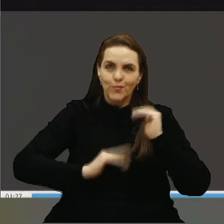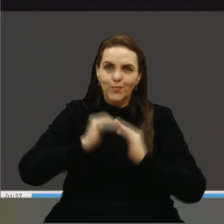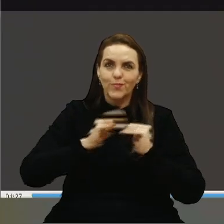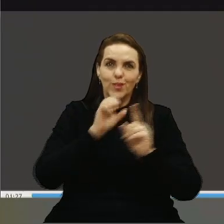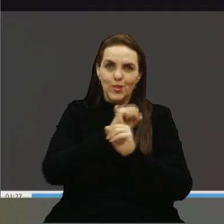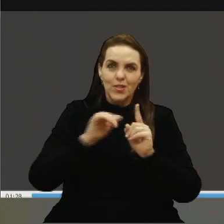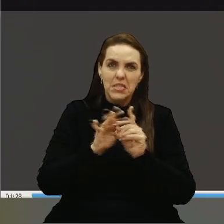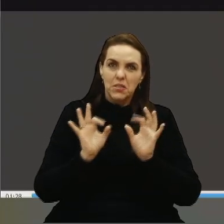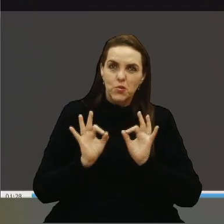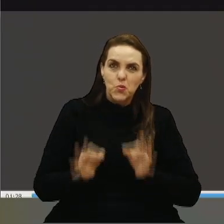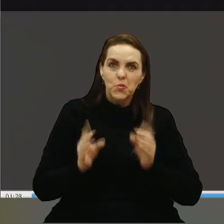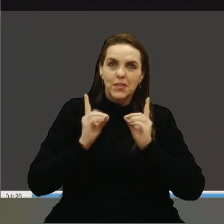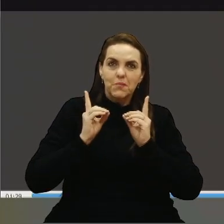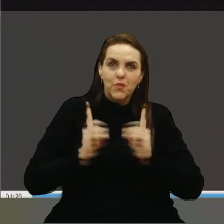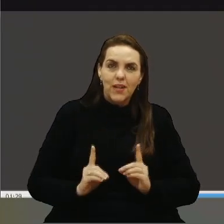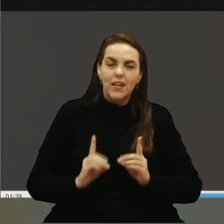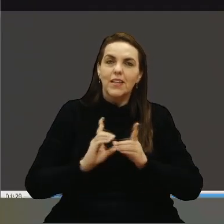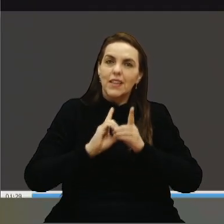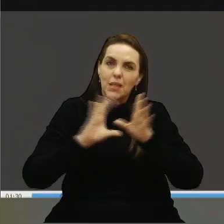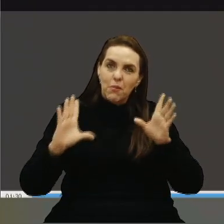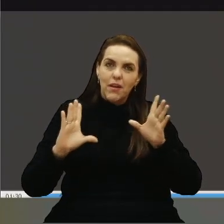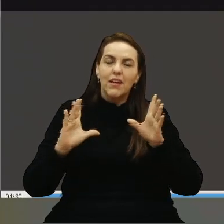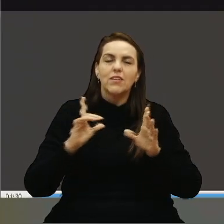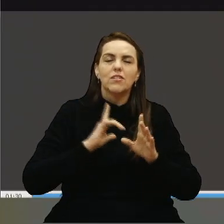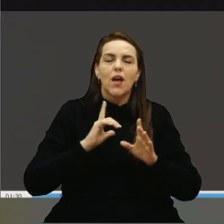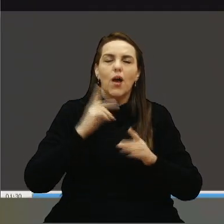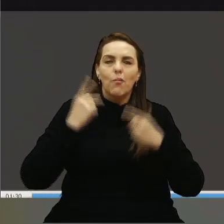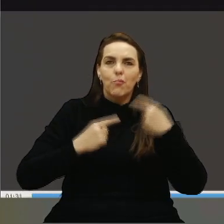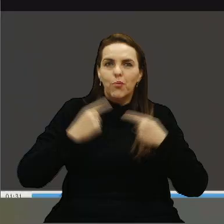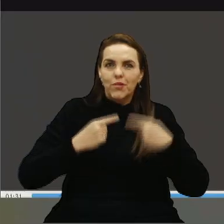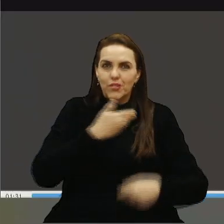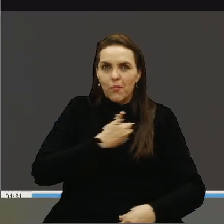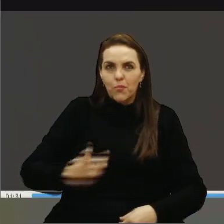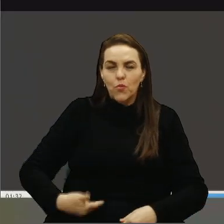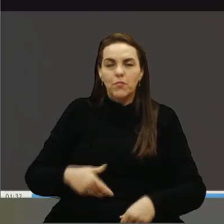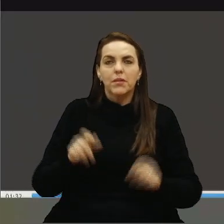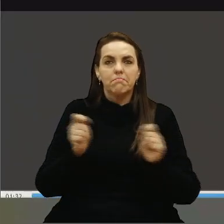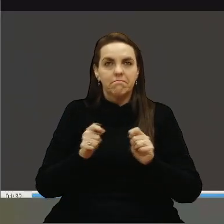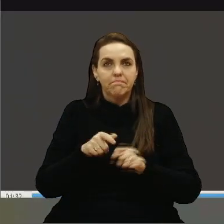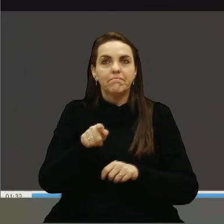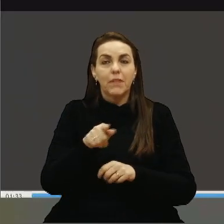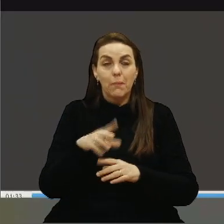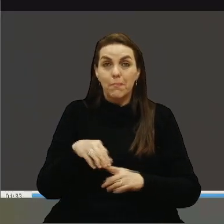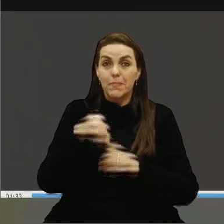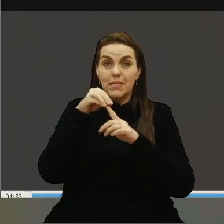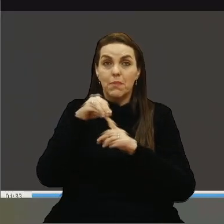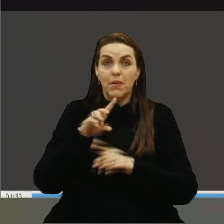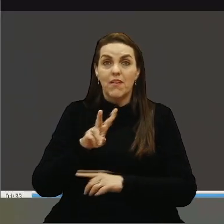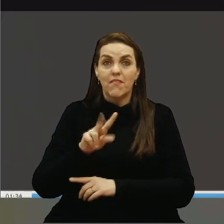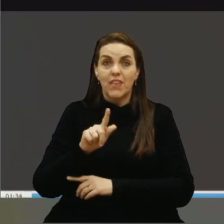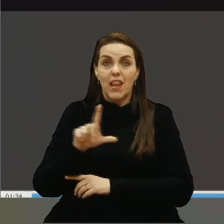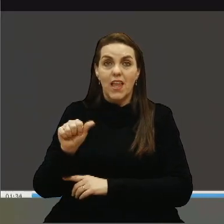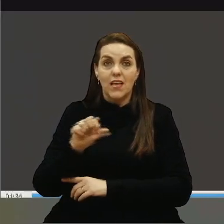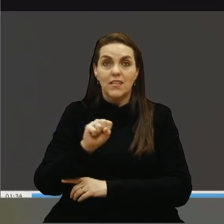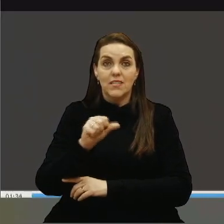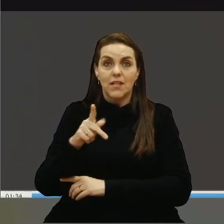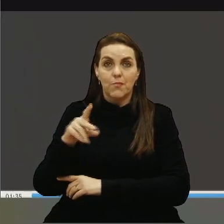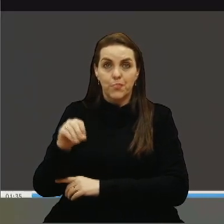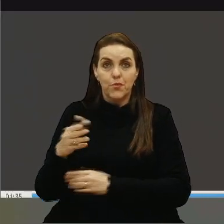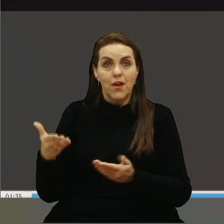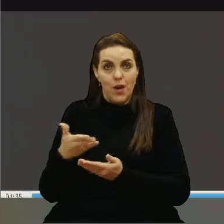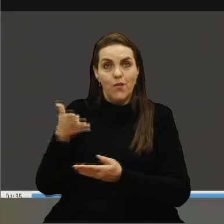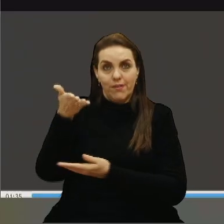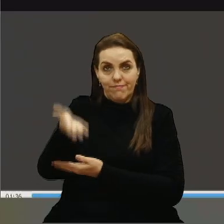mais justa, mais democrática e, claro, com políticas públicas eficazes, principalmente aqui na Vila Sapo, onde estamos nesse momento, mas em